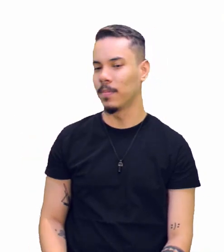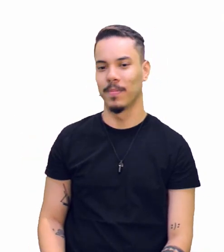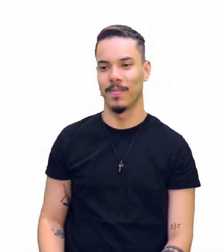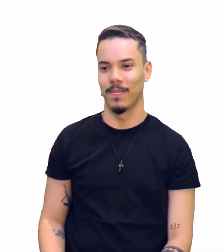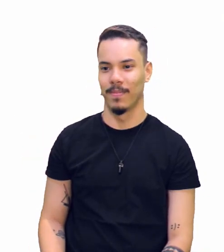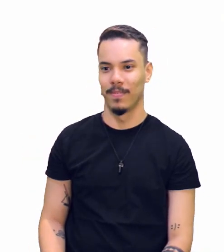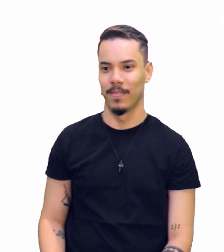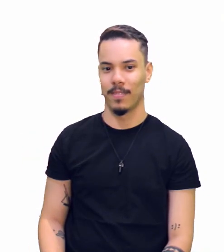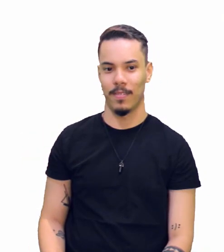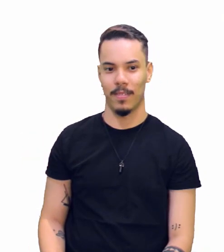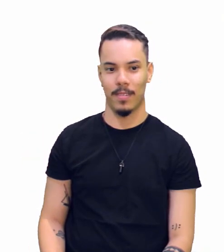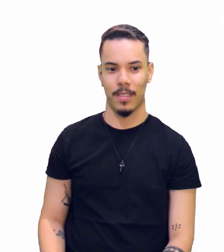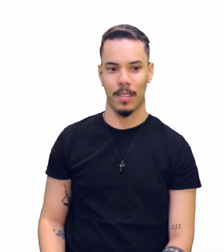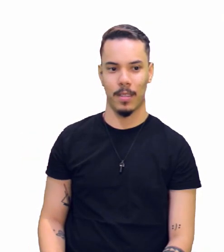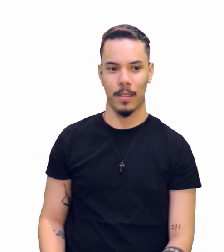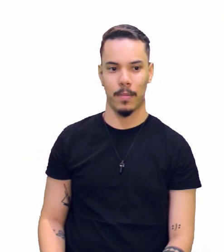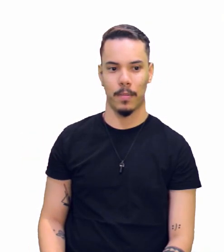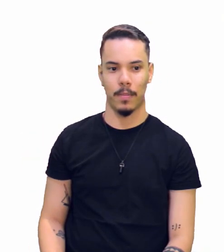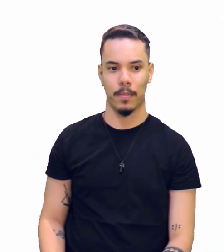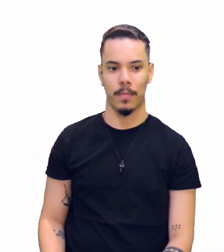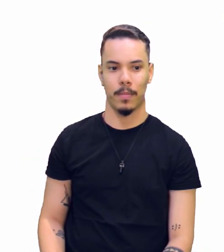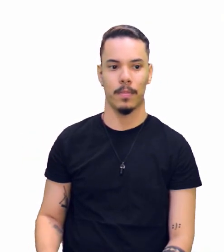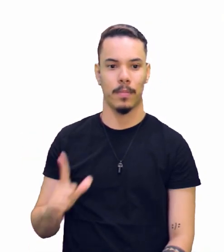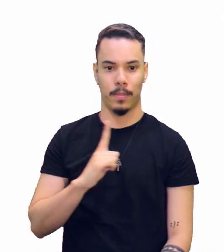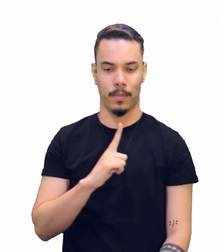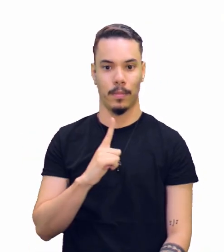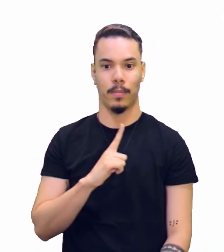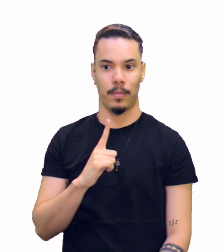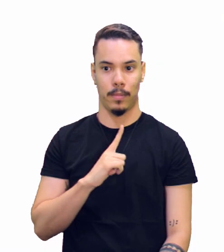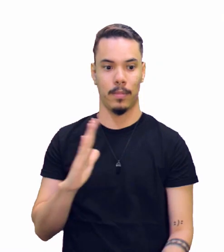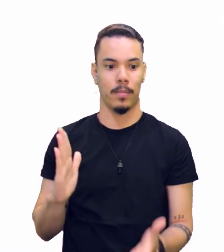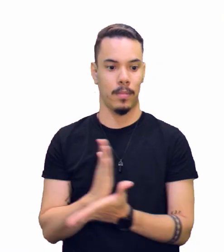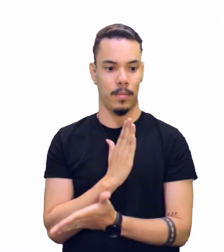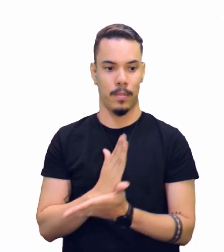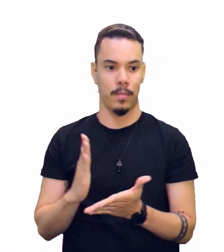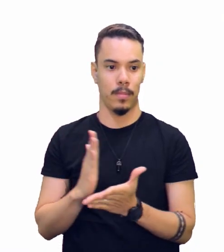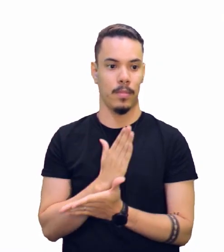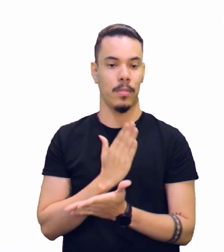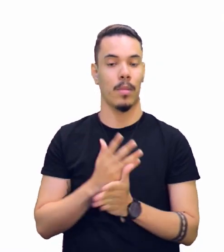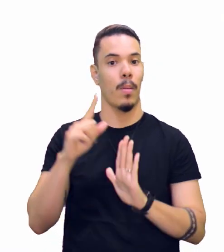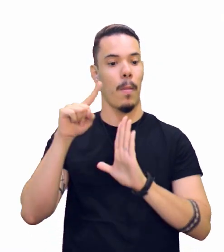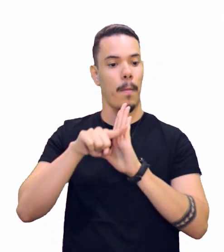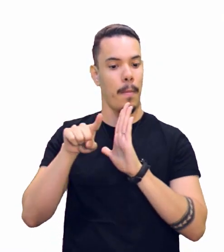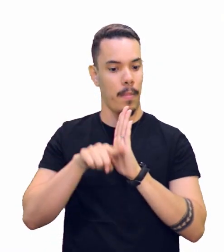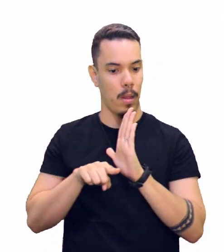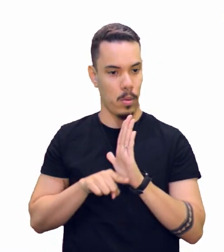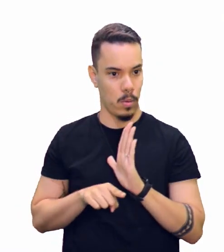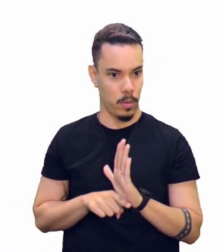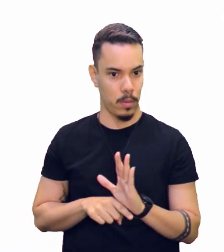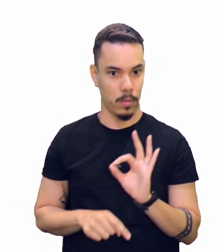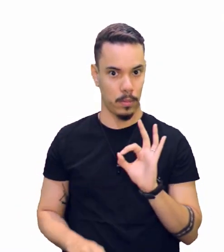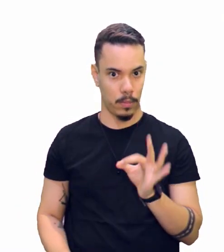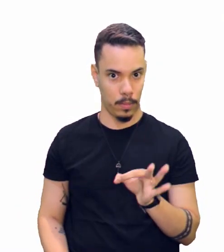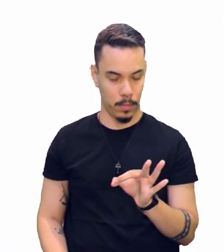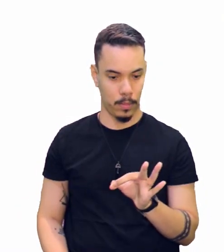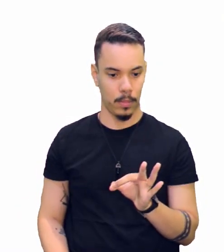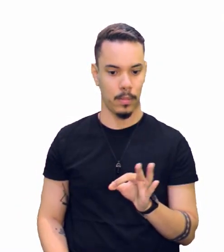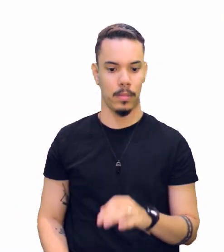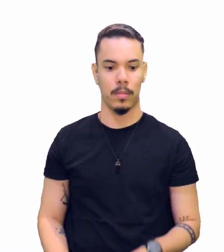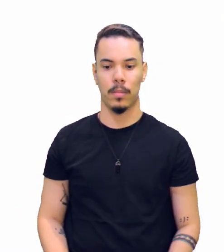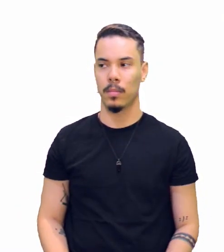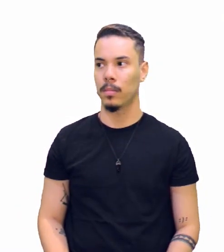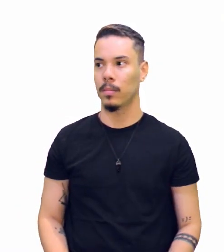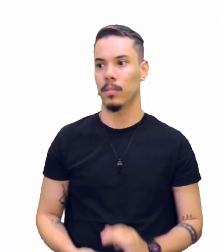texto dele nós vamos ter aí algumas ã interpretações Então antes de a